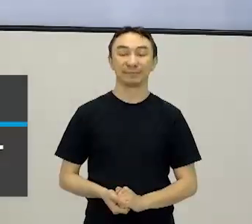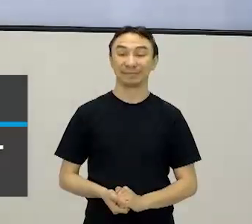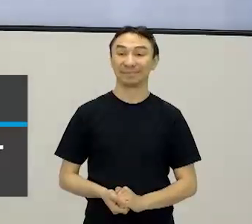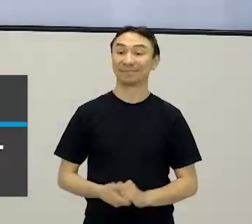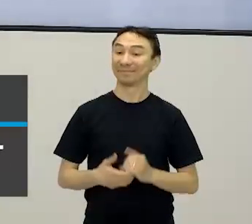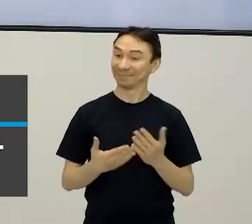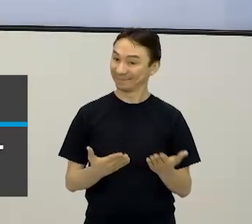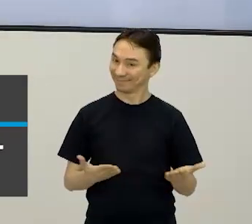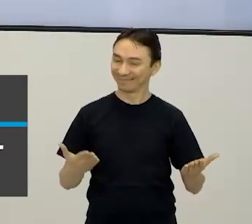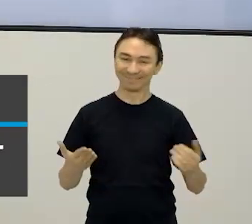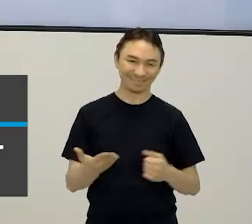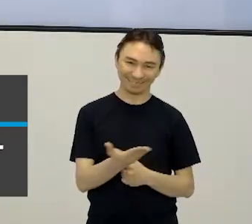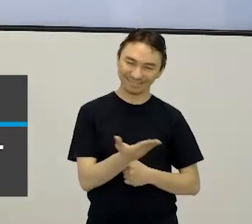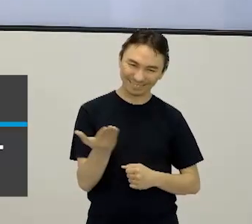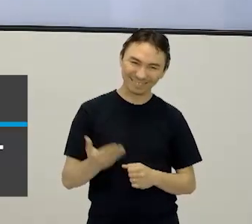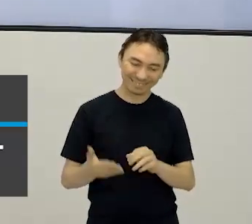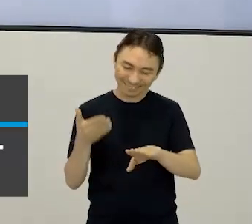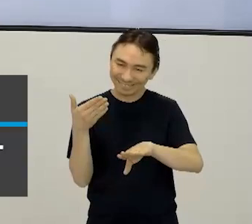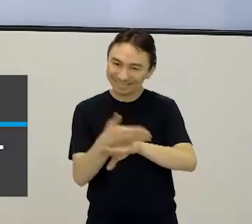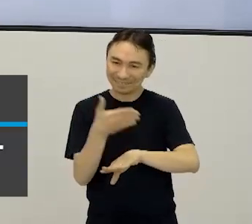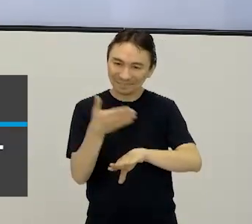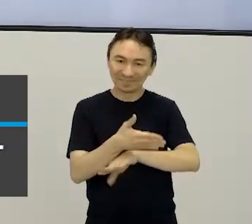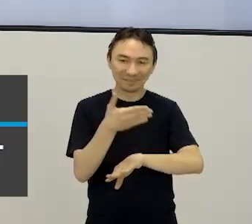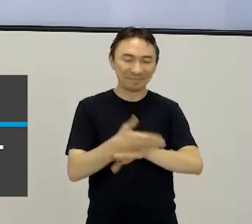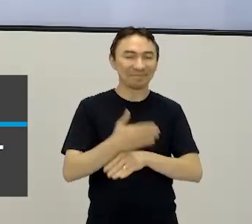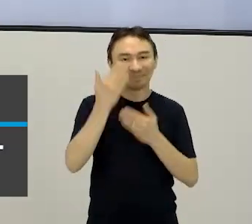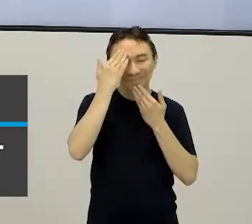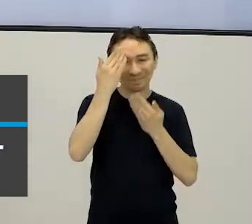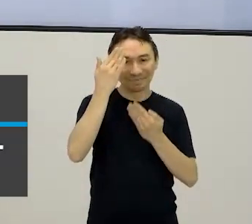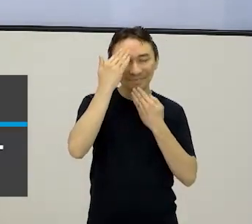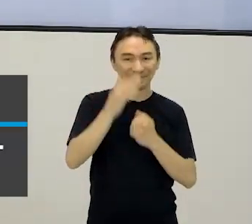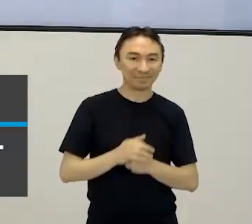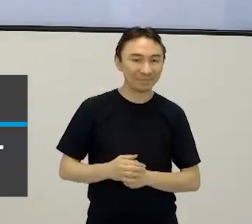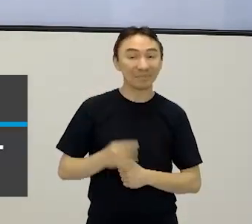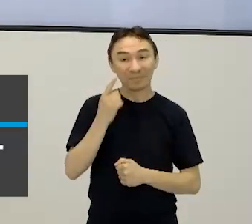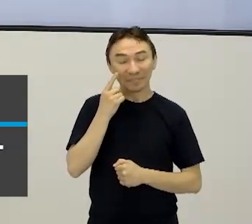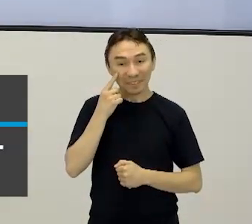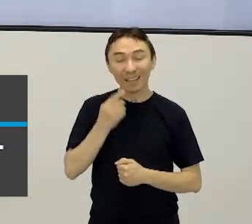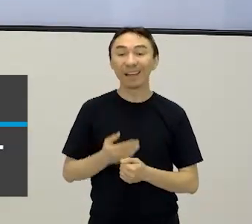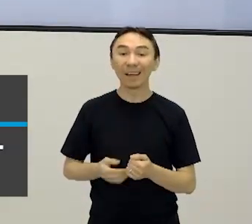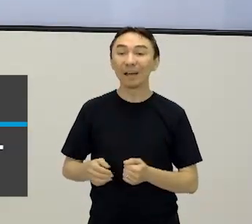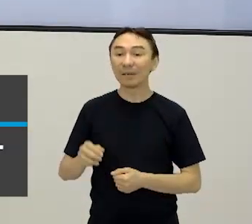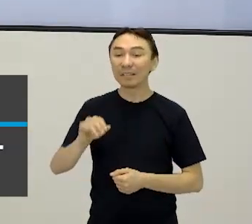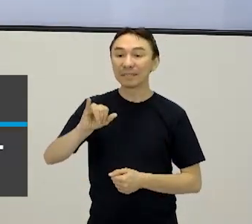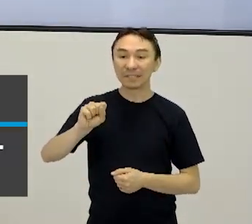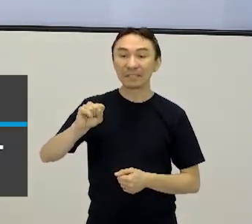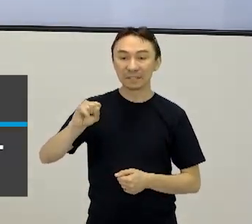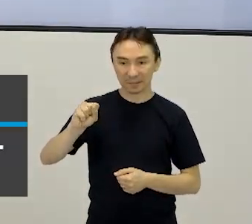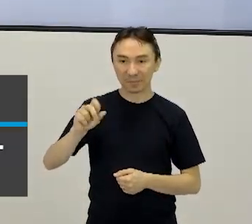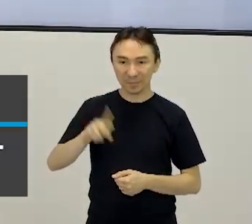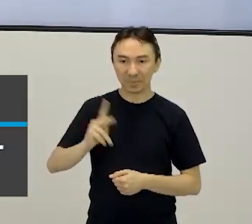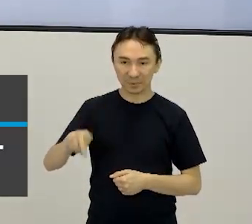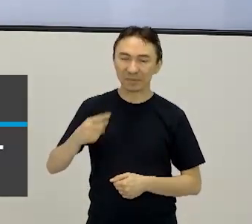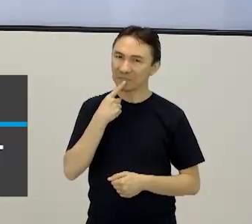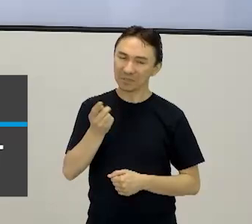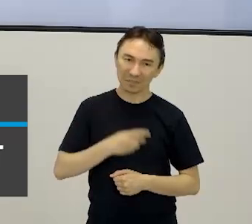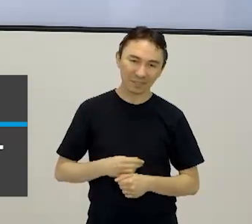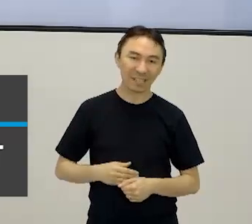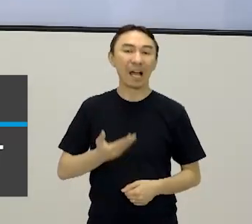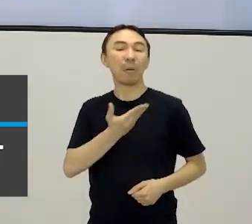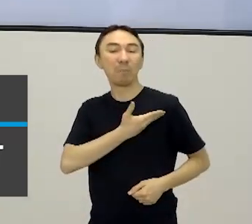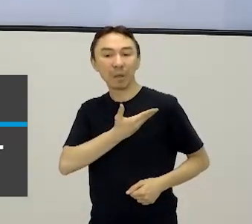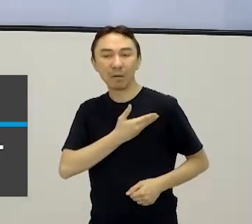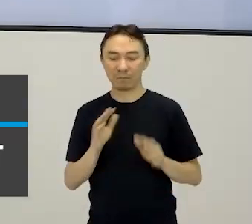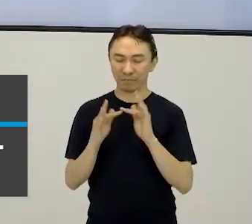Então, agradecemos aqui as participações. Vamos começar com a professora Isilda. E ela diz: a comunicação com os amigos, parentes ficou